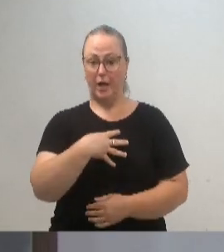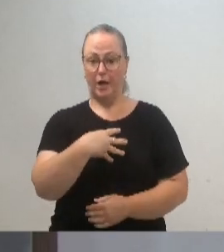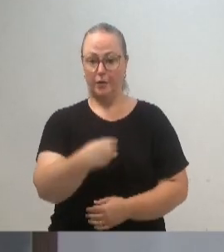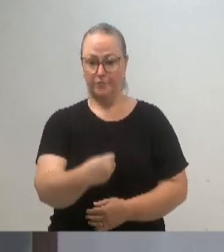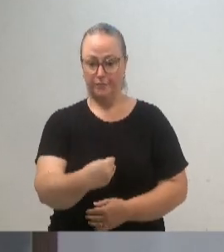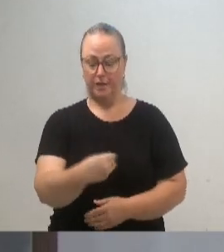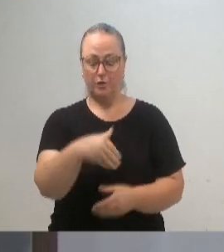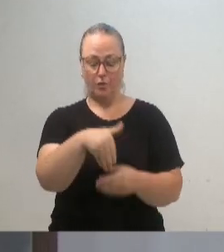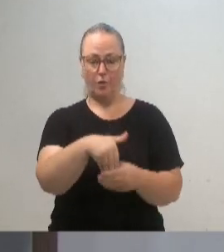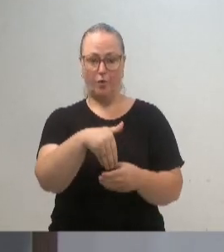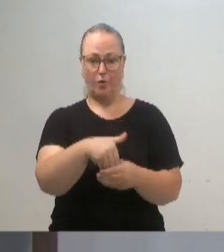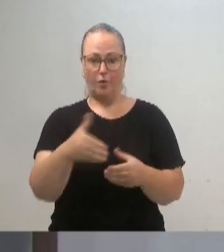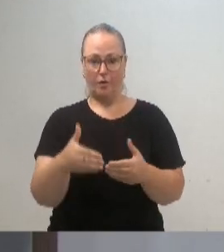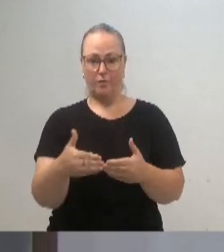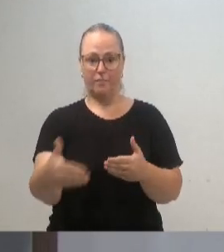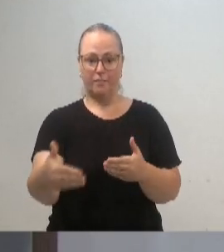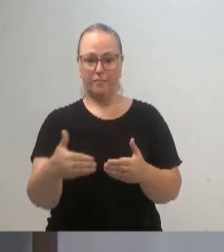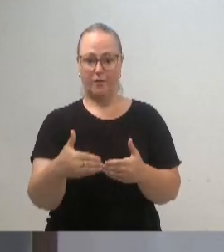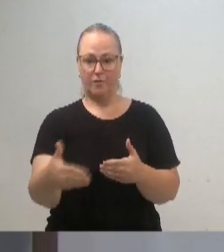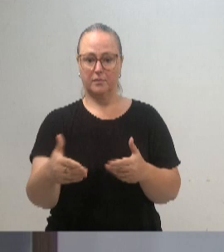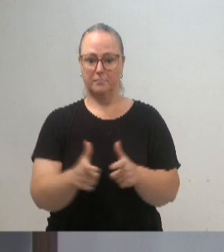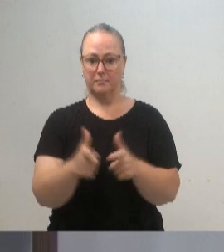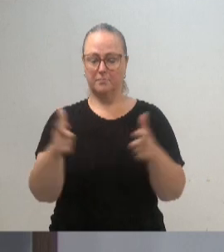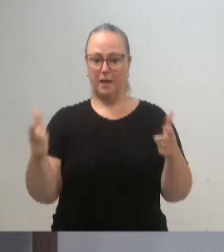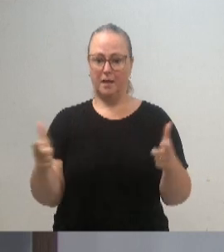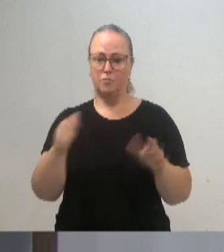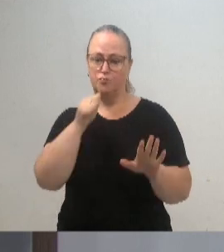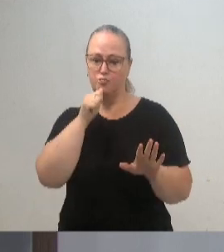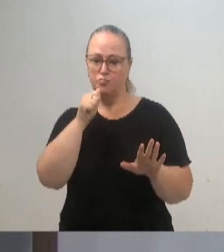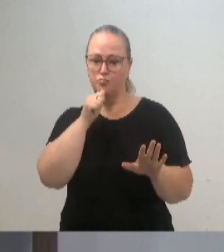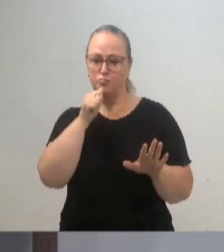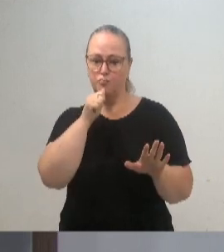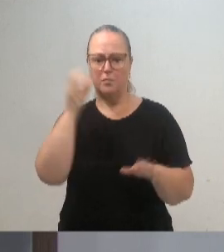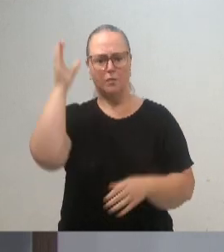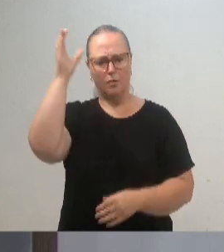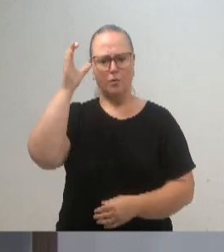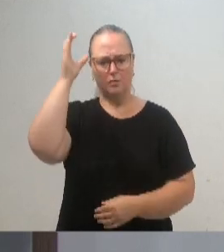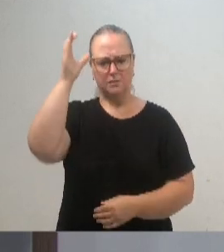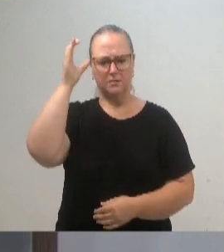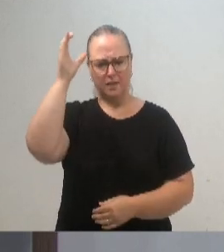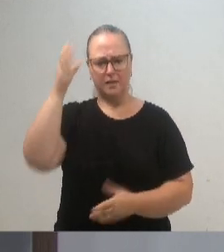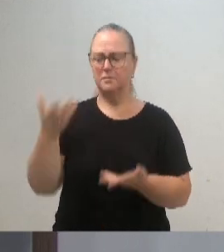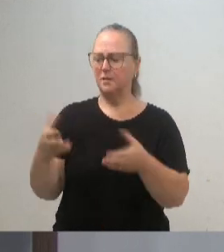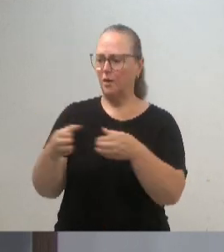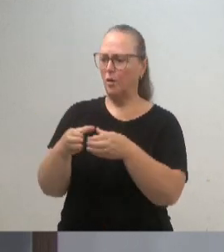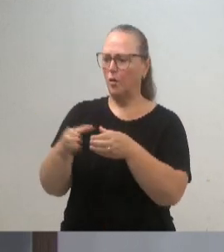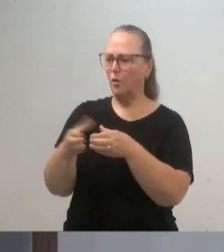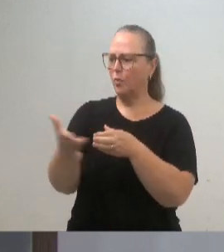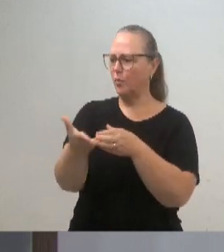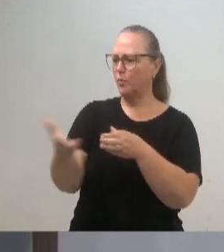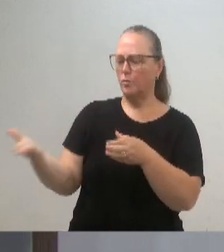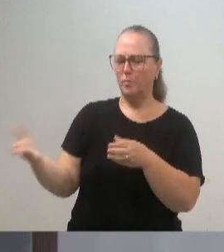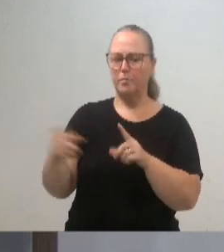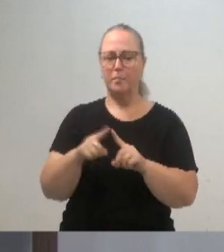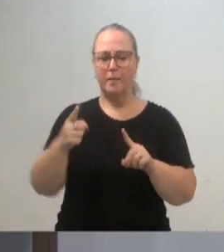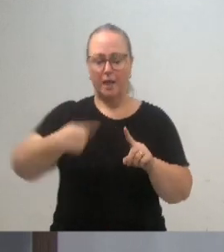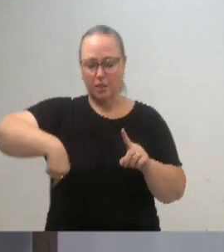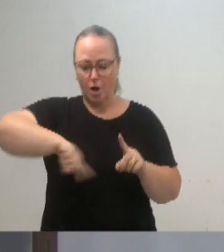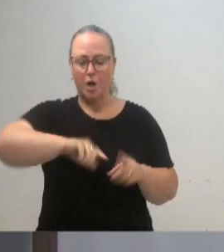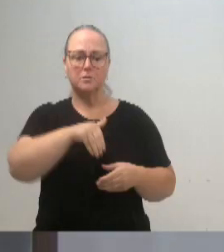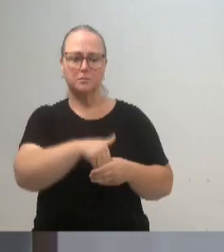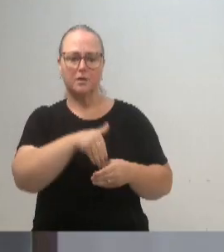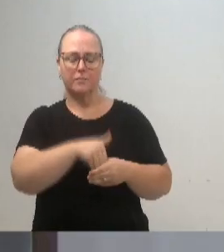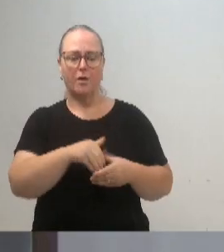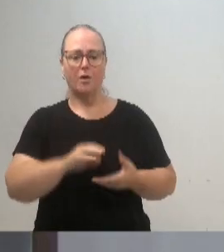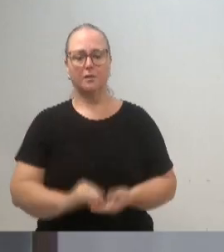ser votantes, a grande maioria. Né? Eu tenho essa consciência, o nosso grupo de mães também tem. Mas nós votamos. Eles